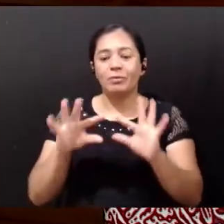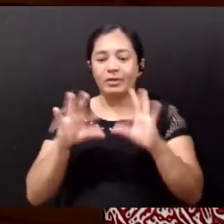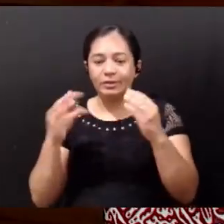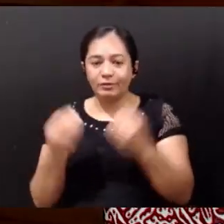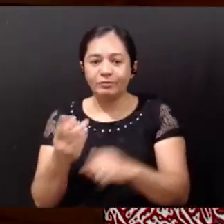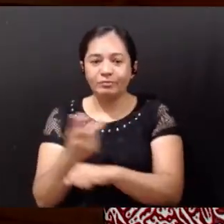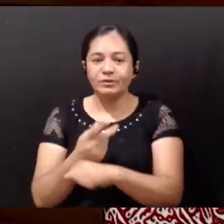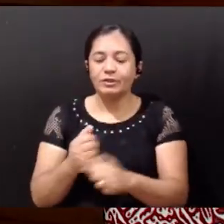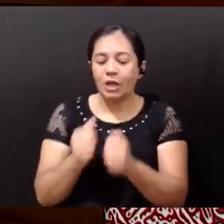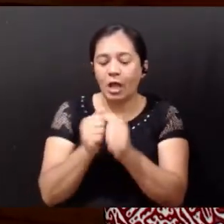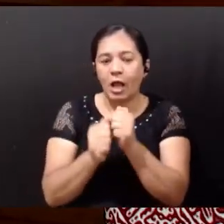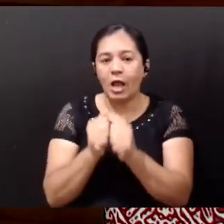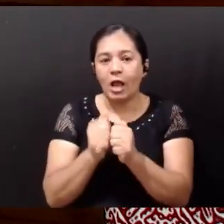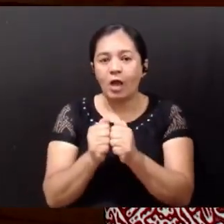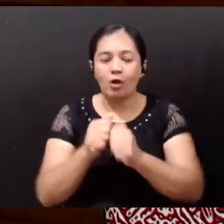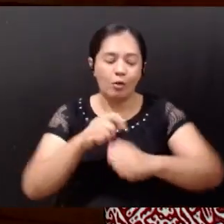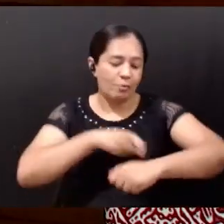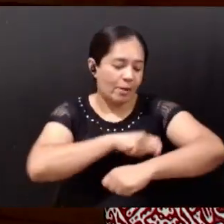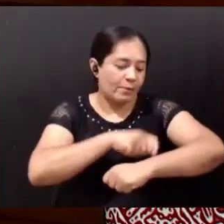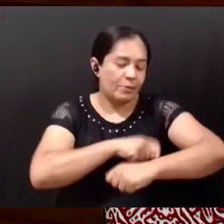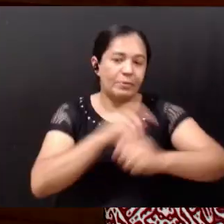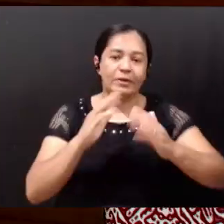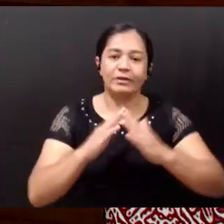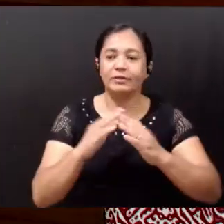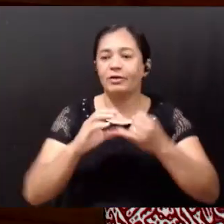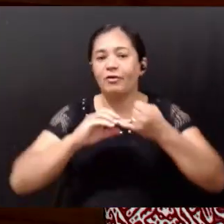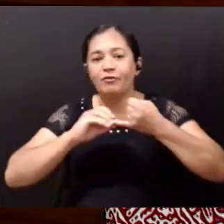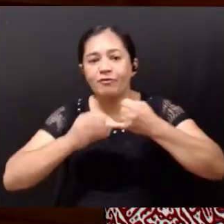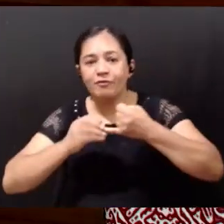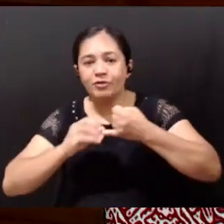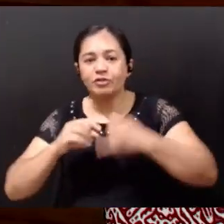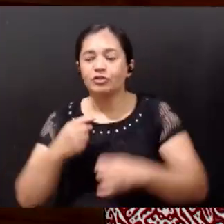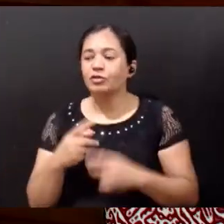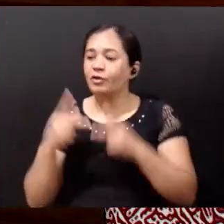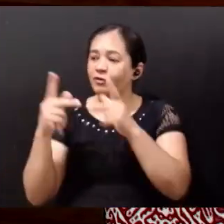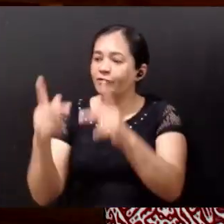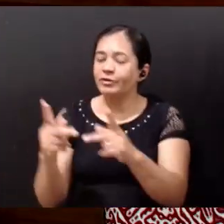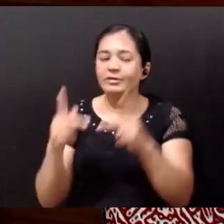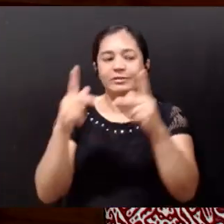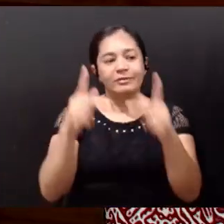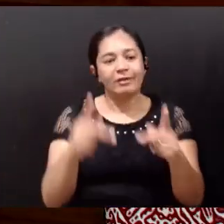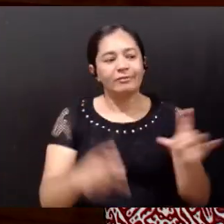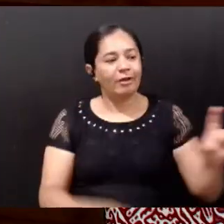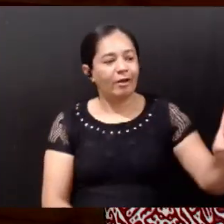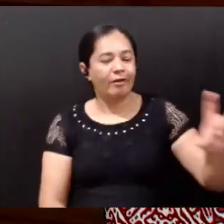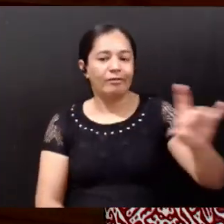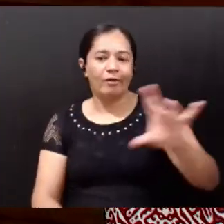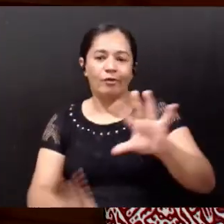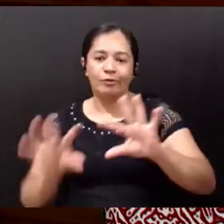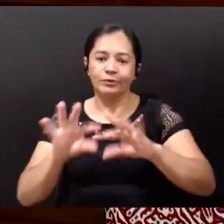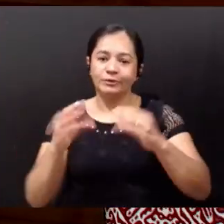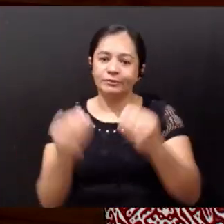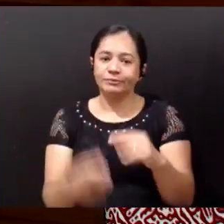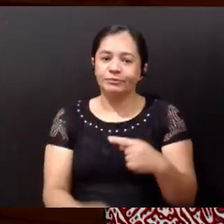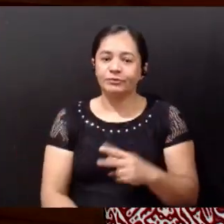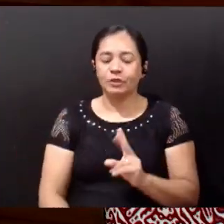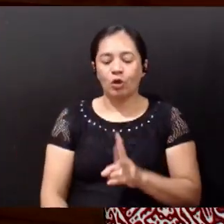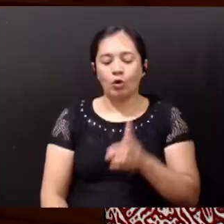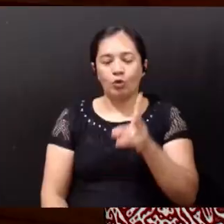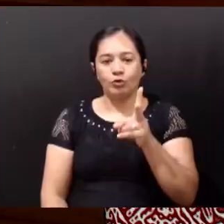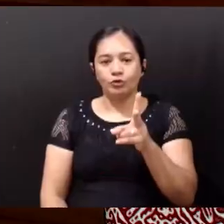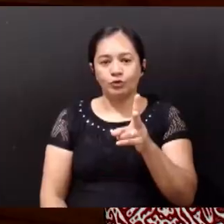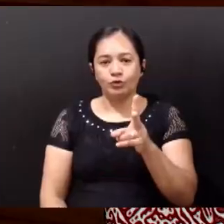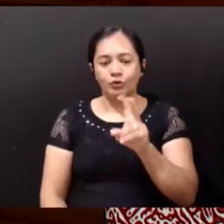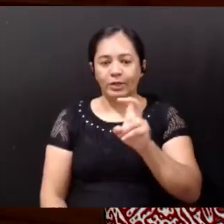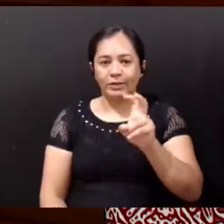cozinhar em casa, feijão, e aí a gente foi visitando essas famílias. Então a gente mantém essas 50 famílias aí que estavam perto